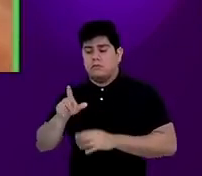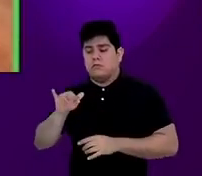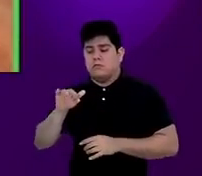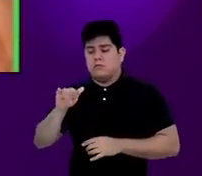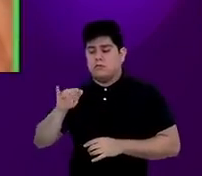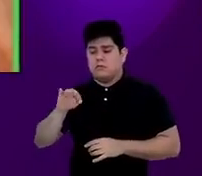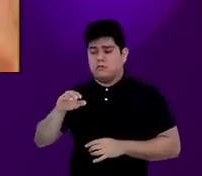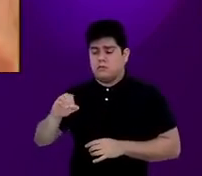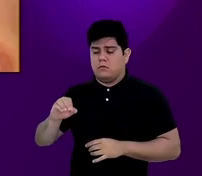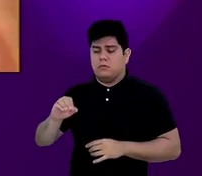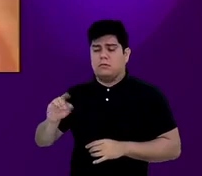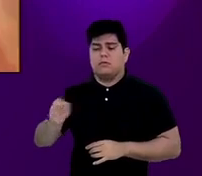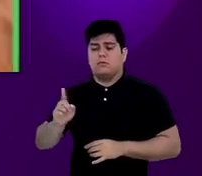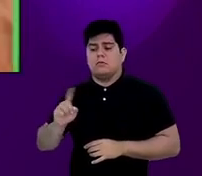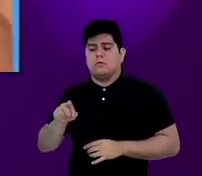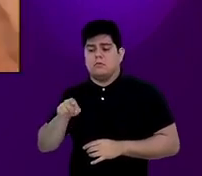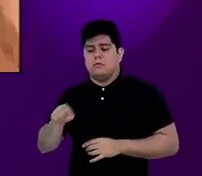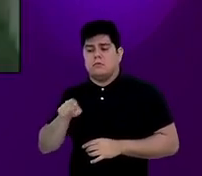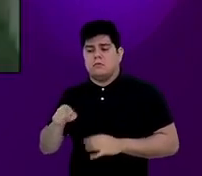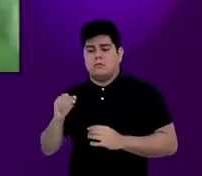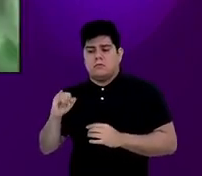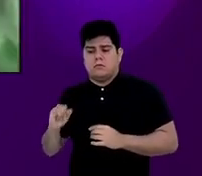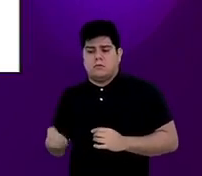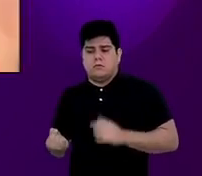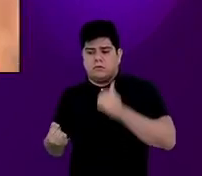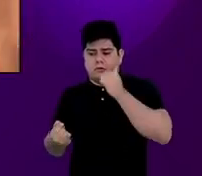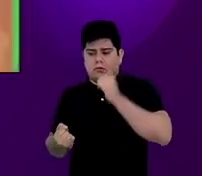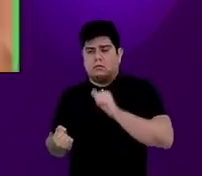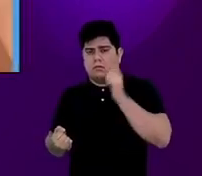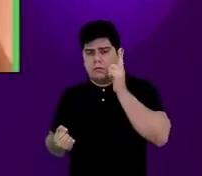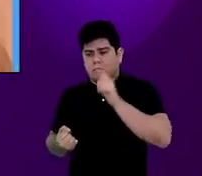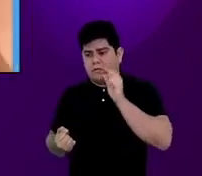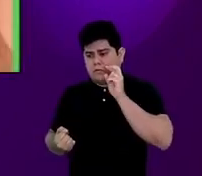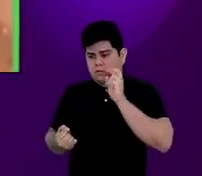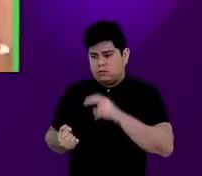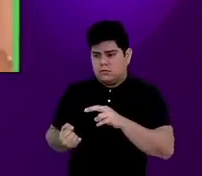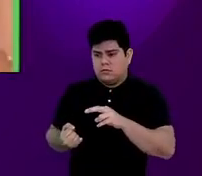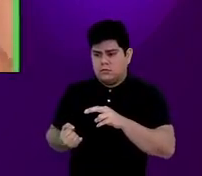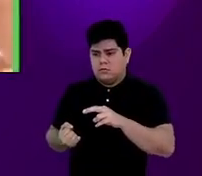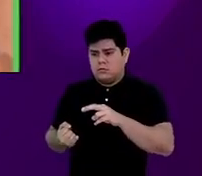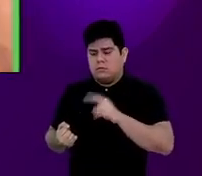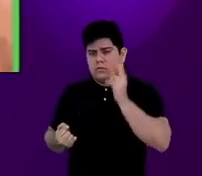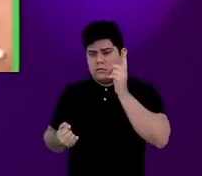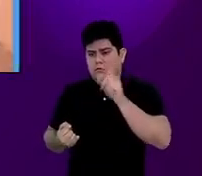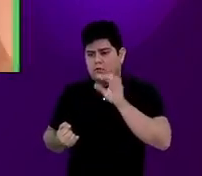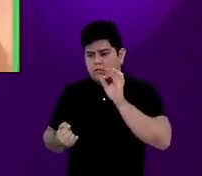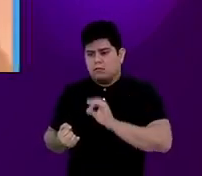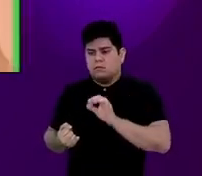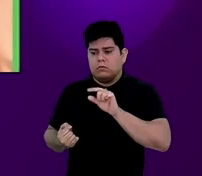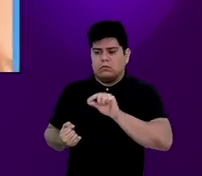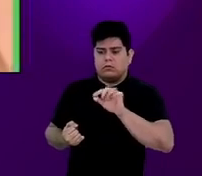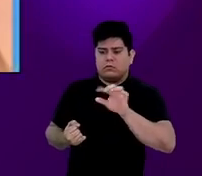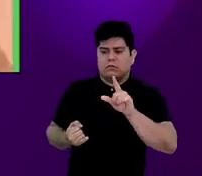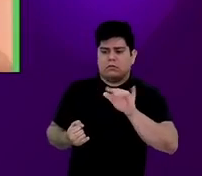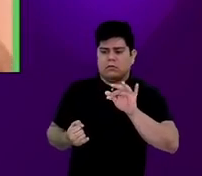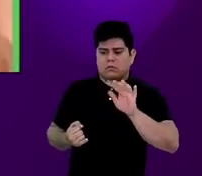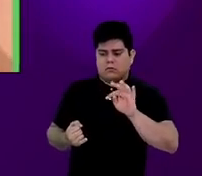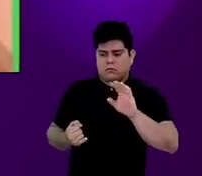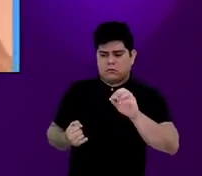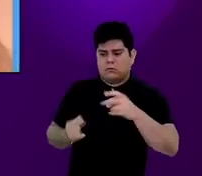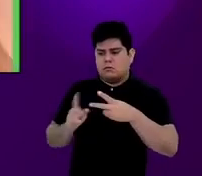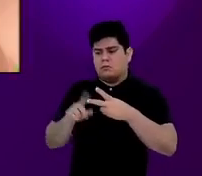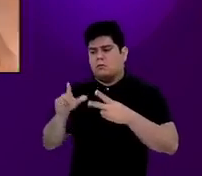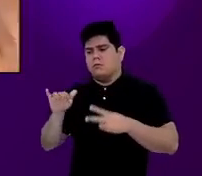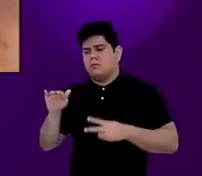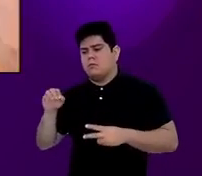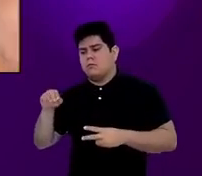tirando o linfonodo. Nessa paciente é uma paciente mais magra, então você consegue ver, e aí eu botei de propósito, você consegue identificar o que é linfático, o que é linfonodo, mas às vezes na paciente